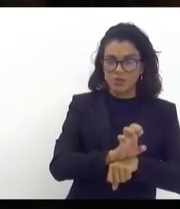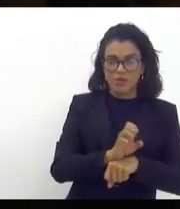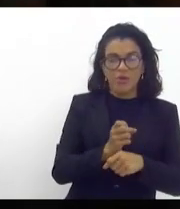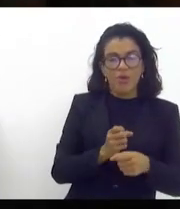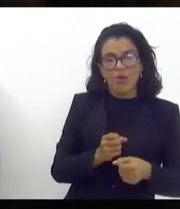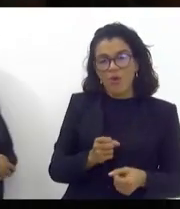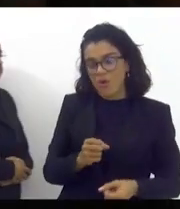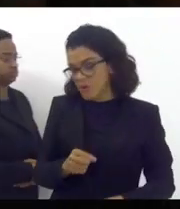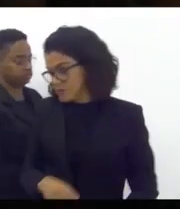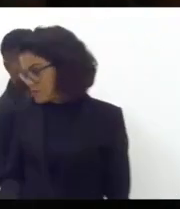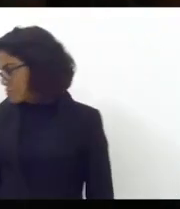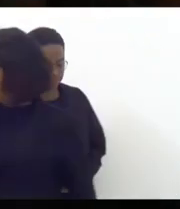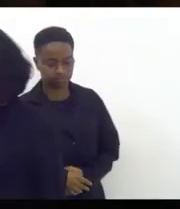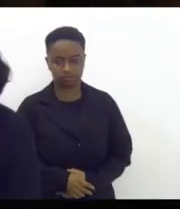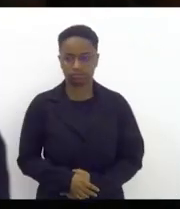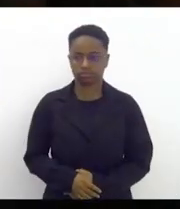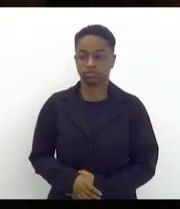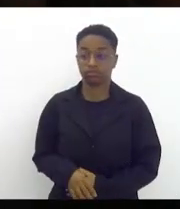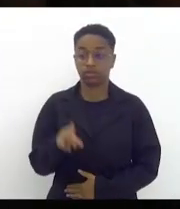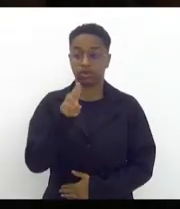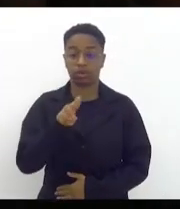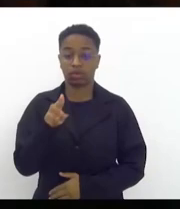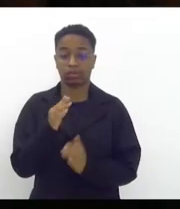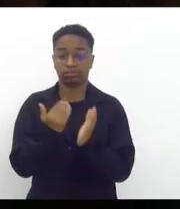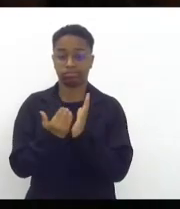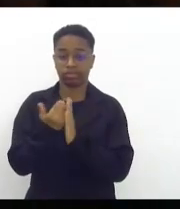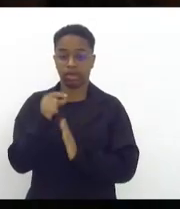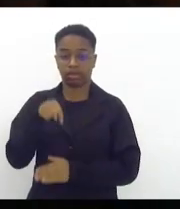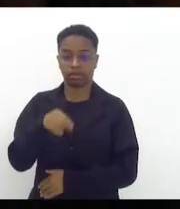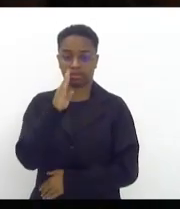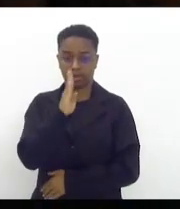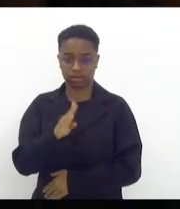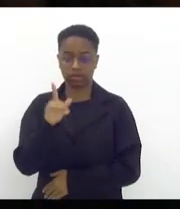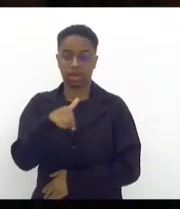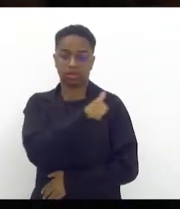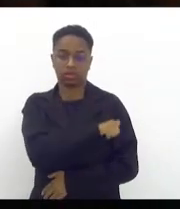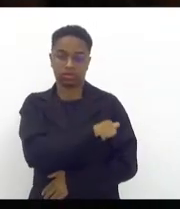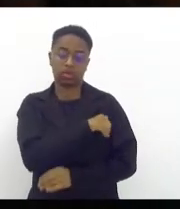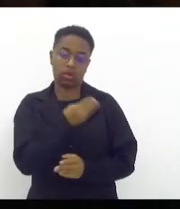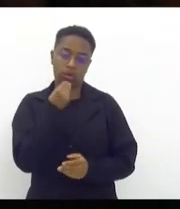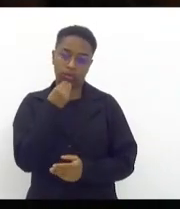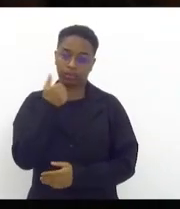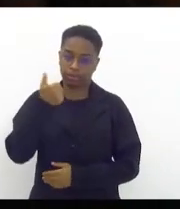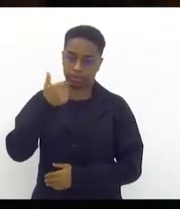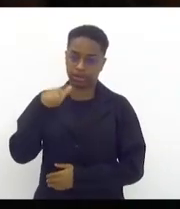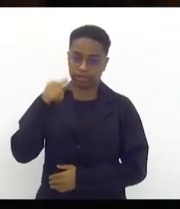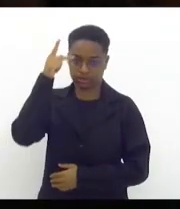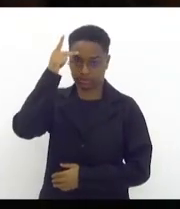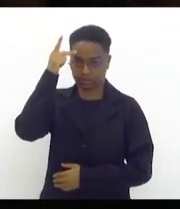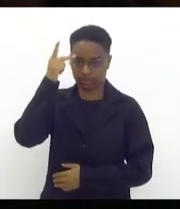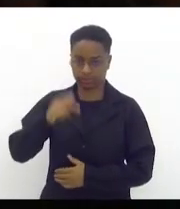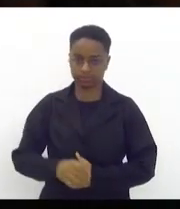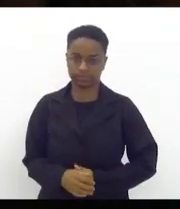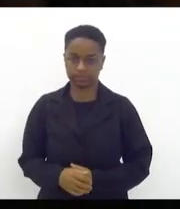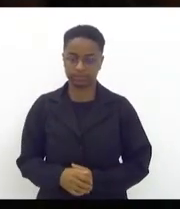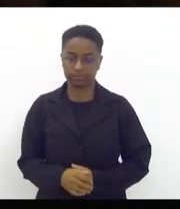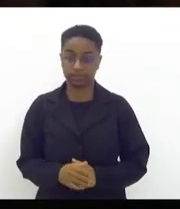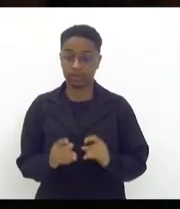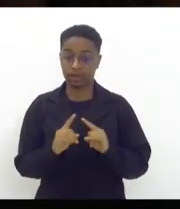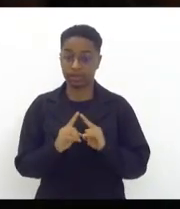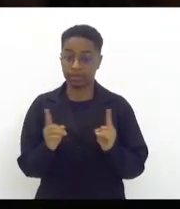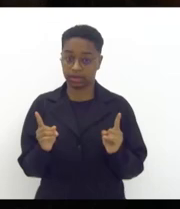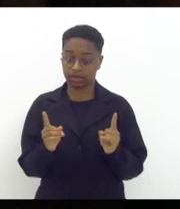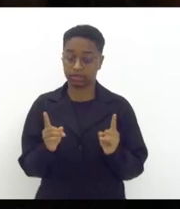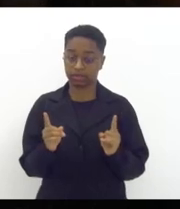consumidor do Brasil é o Rio de Janeiro. Claro que o primeiro é São Paulo. Mas,